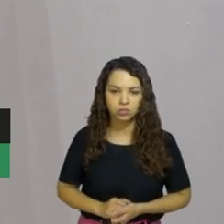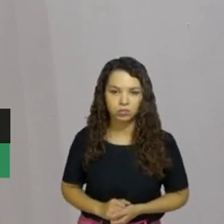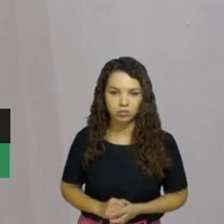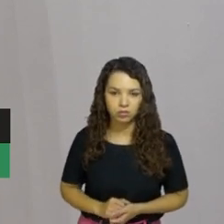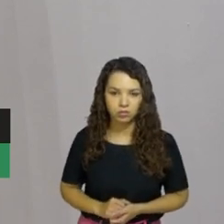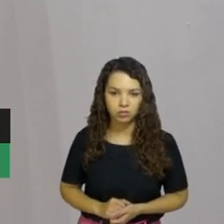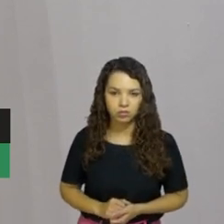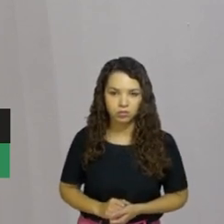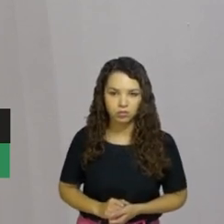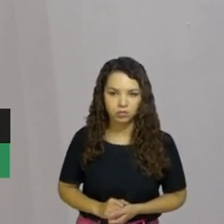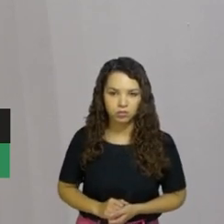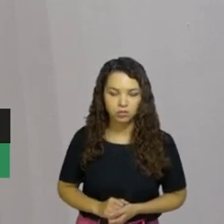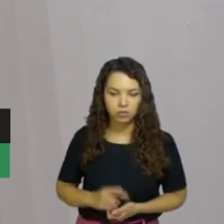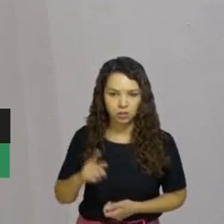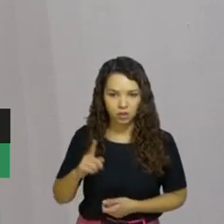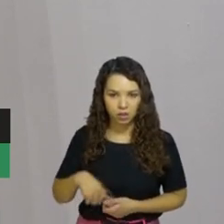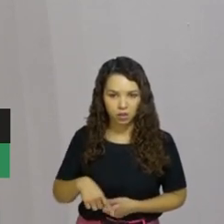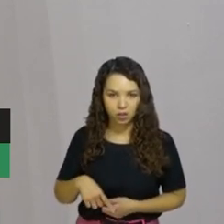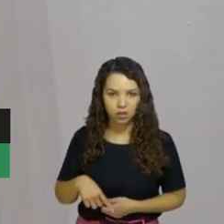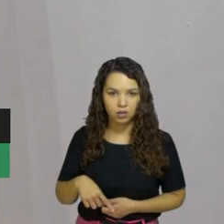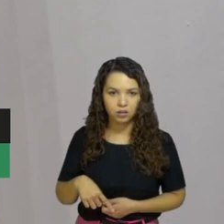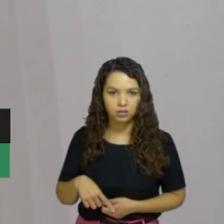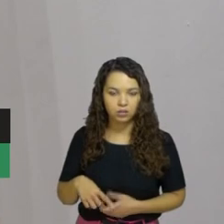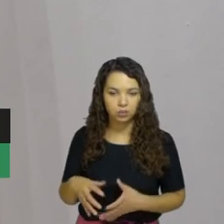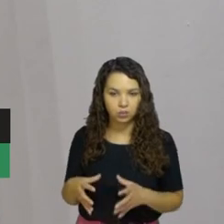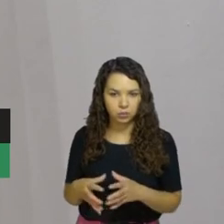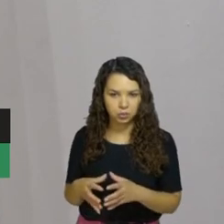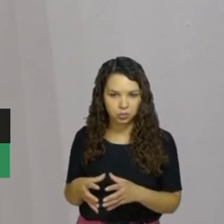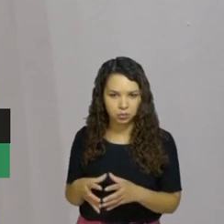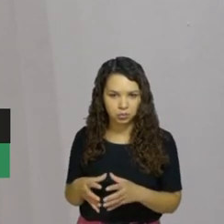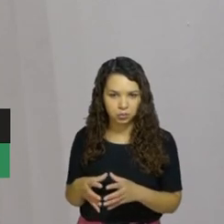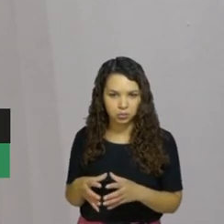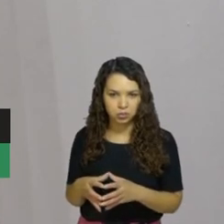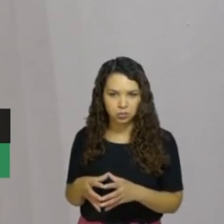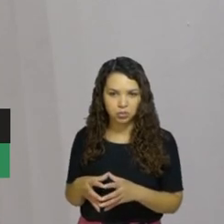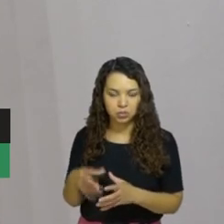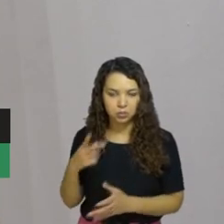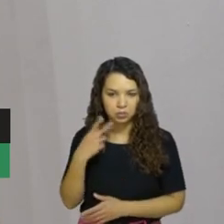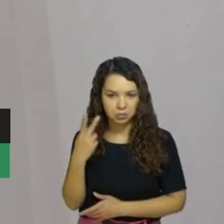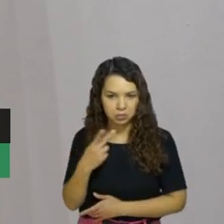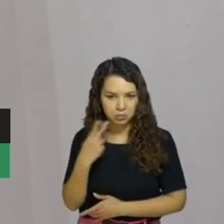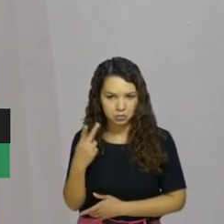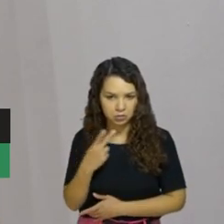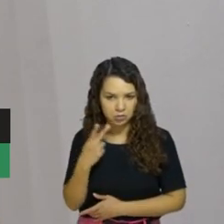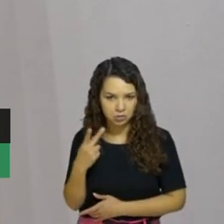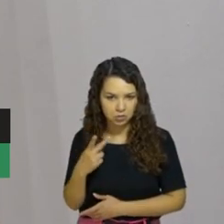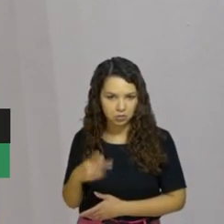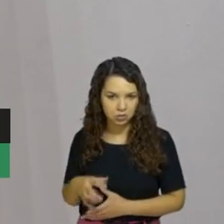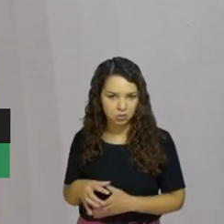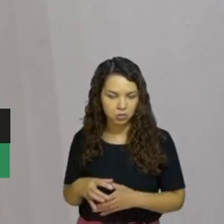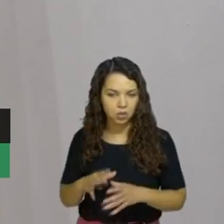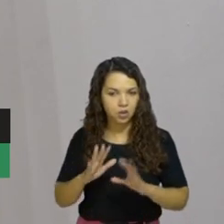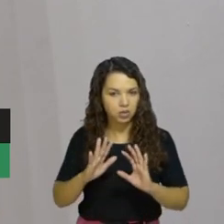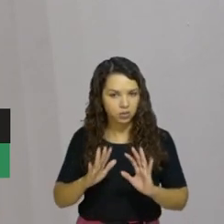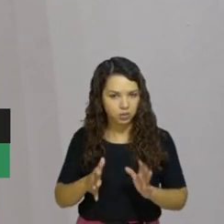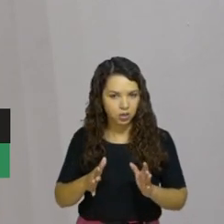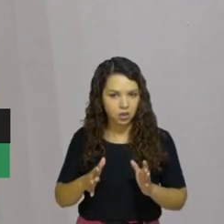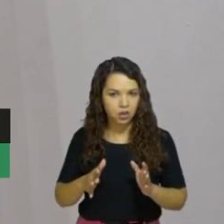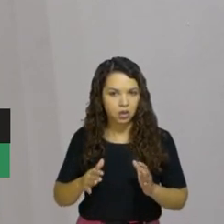esse mesmo extremismo político que nega a crise